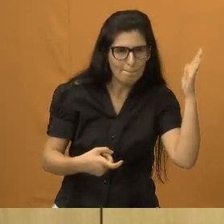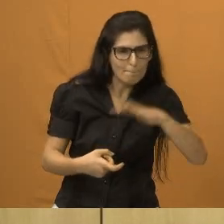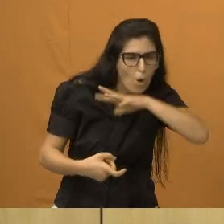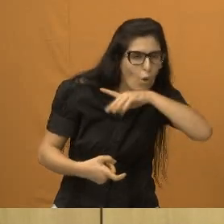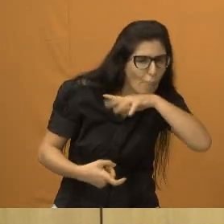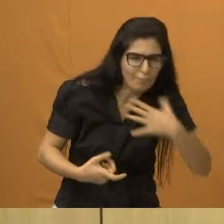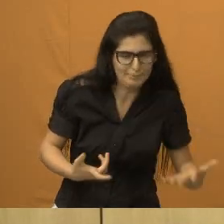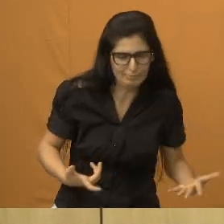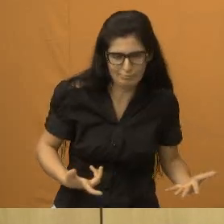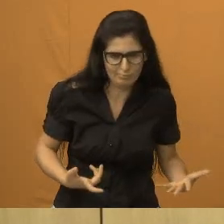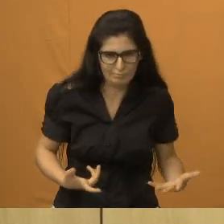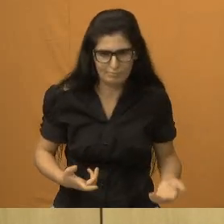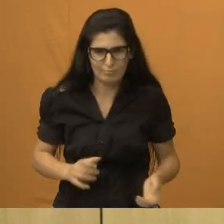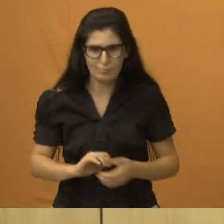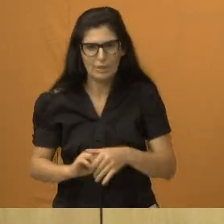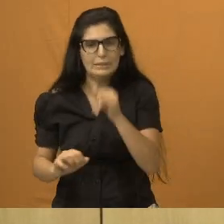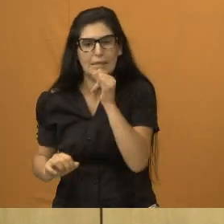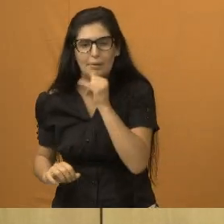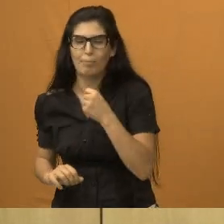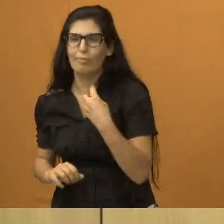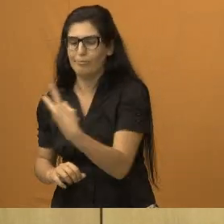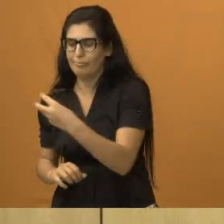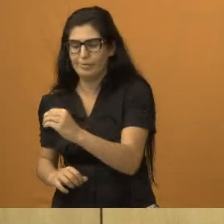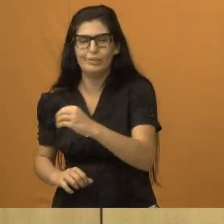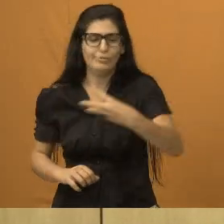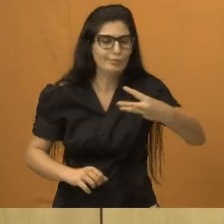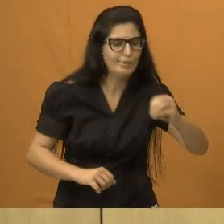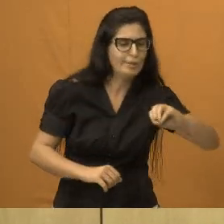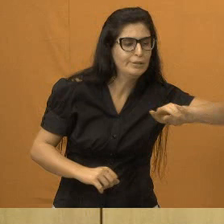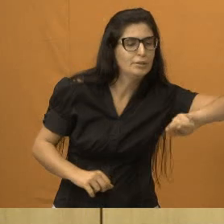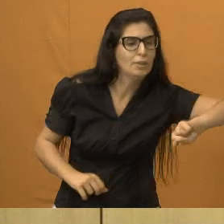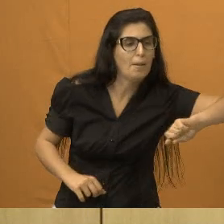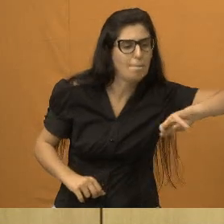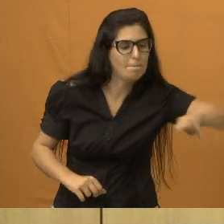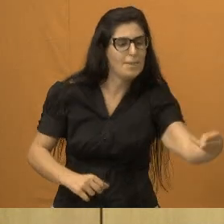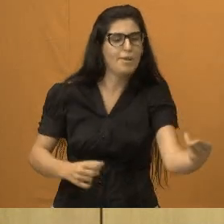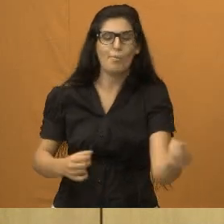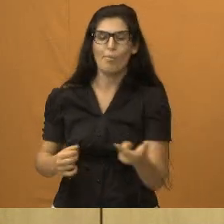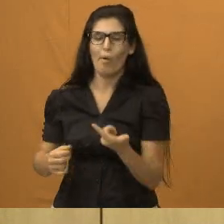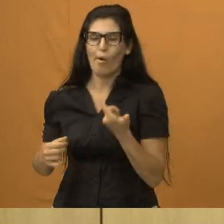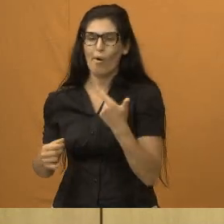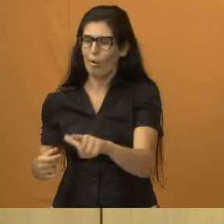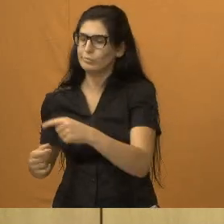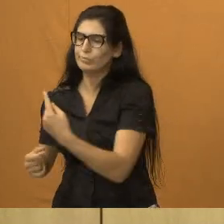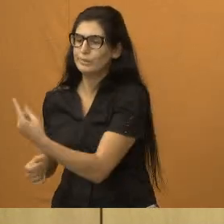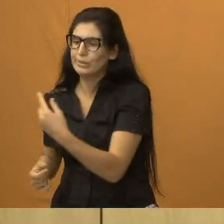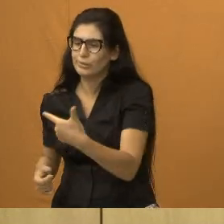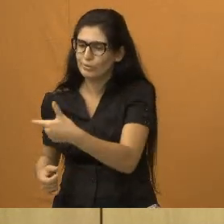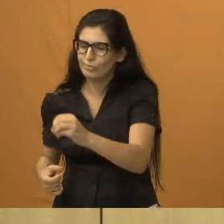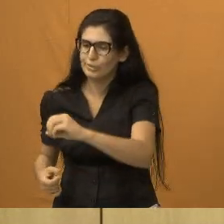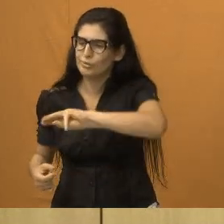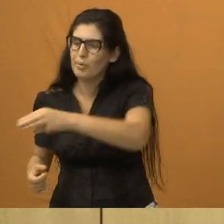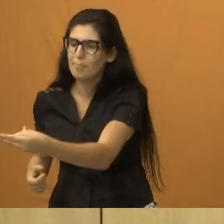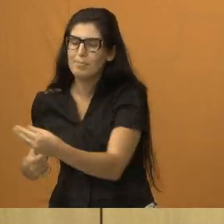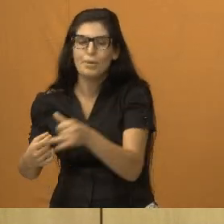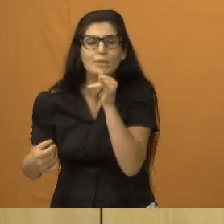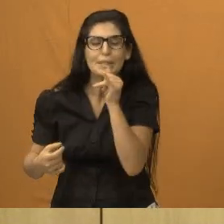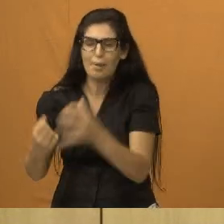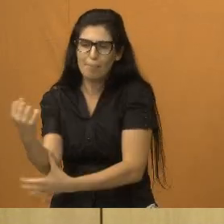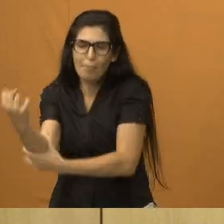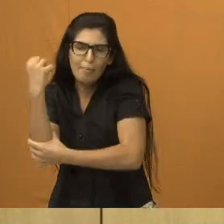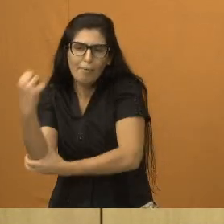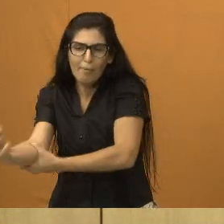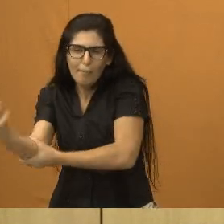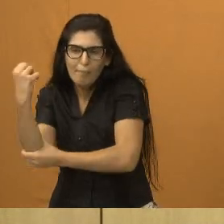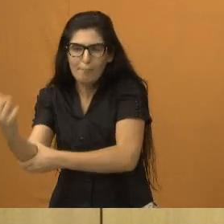de 20, 30 mil e tem uma que é importada que vai custar 120 mil. daí a pessoa já tem um advogado no